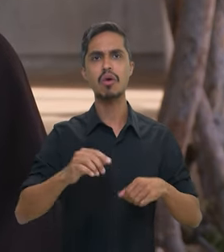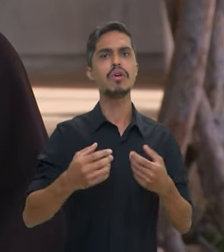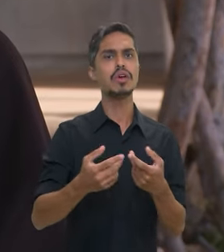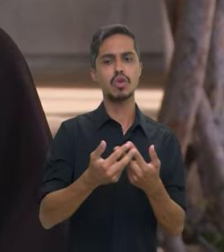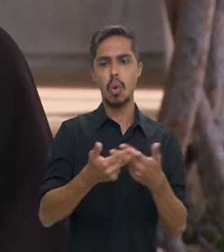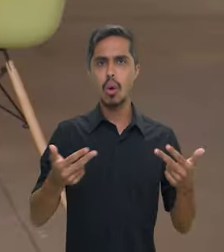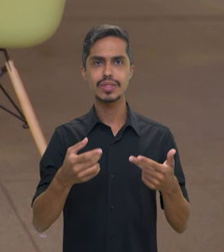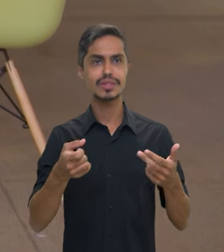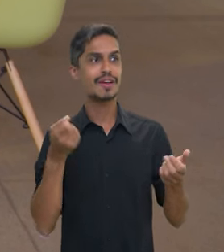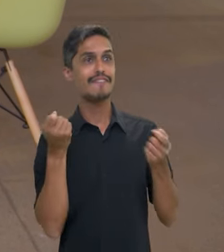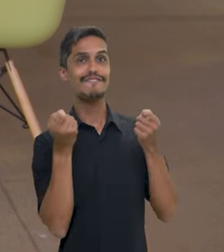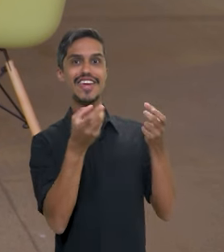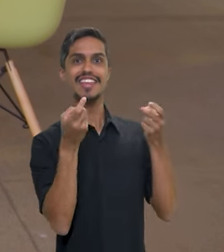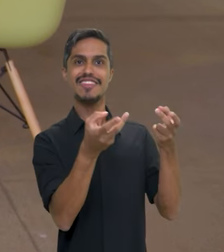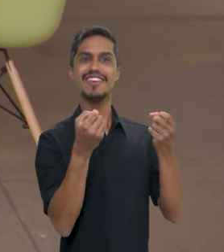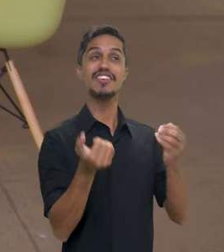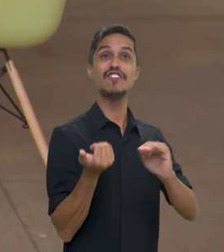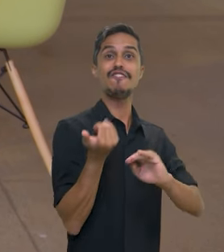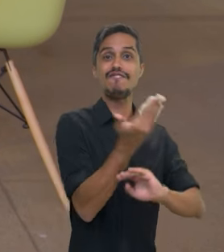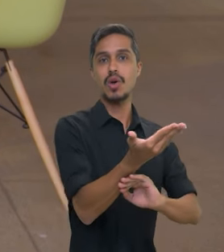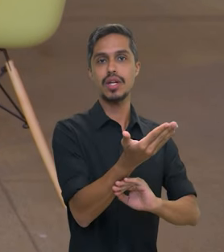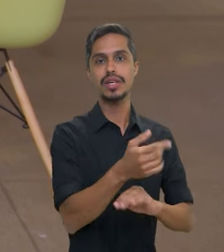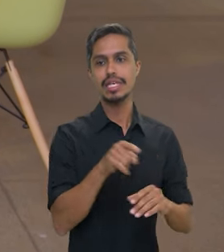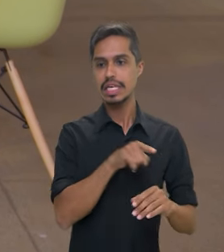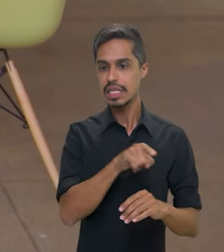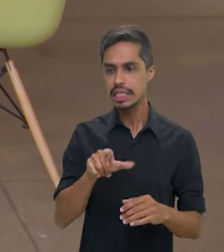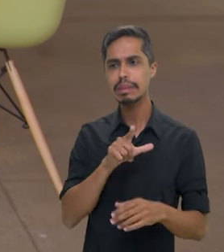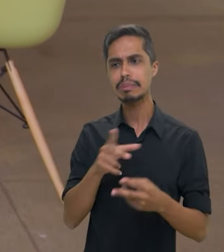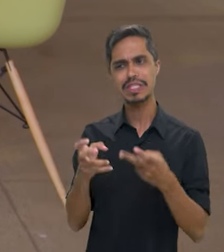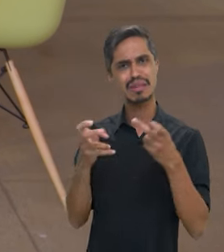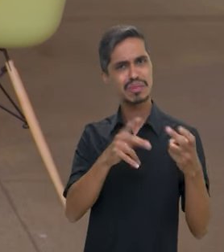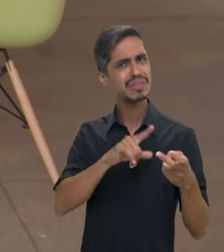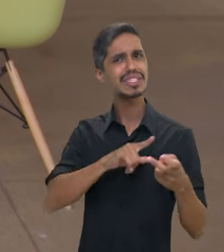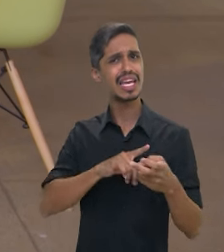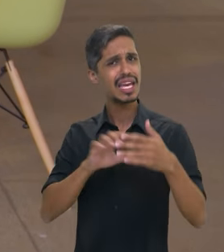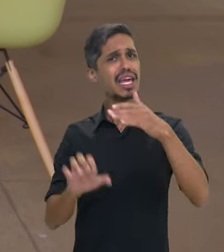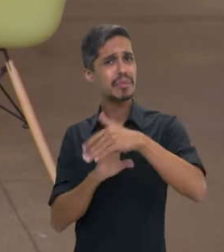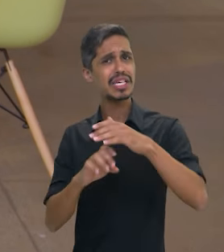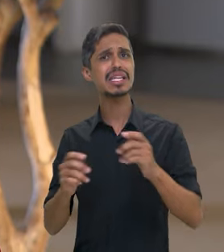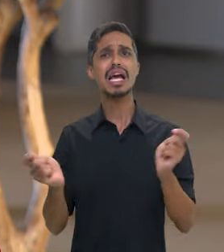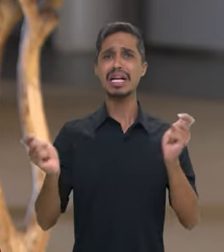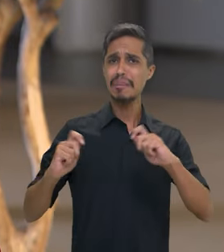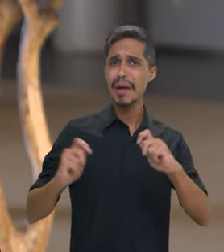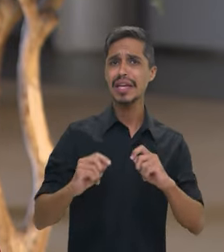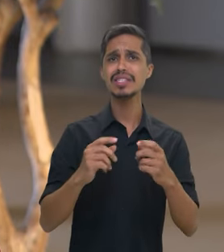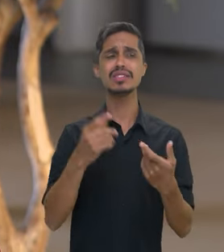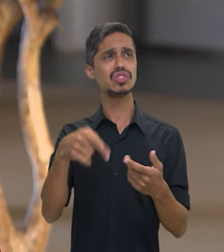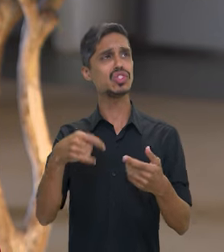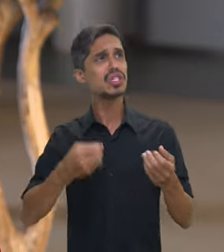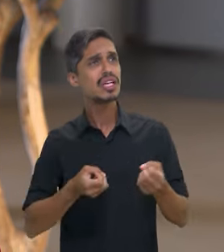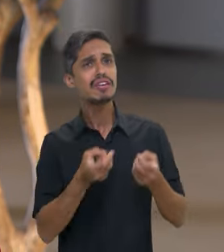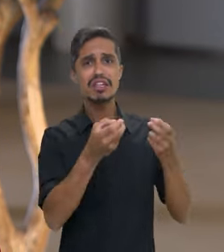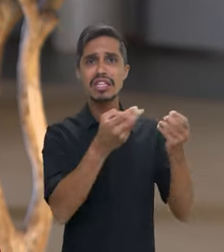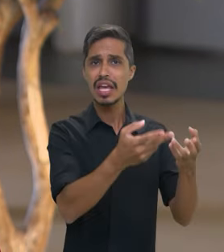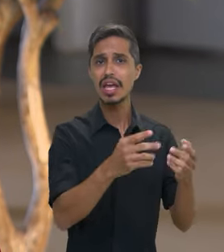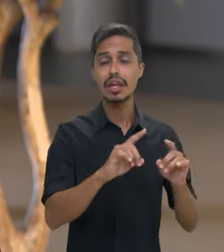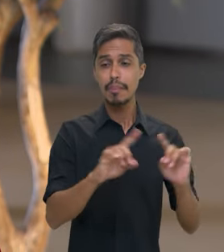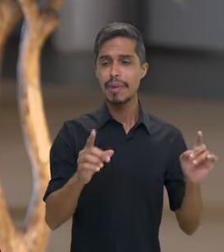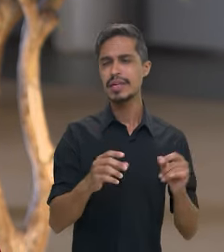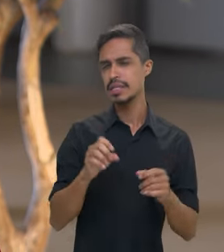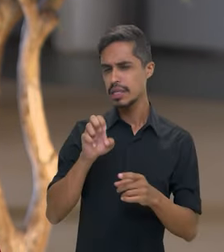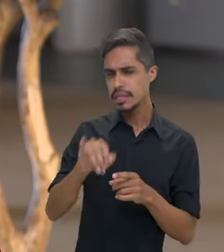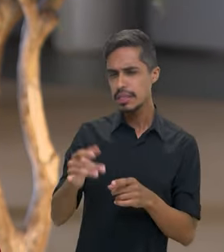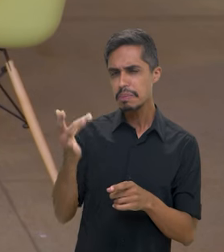exportar e que nós possamos oferecer para as empresas que têm potencial exportador, que têm maturidade exportadora, a ferramenta